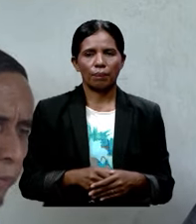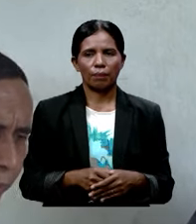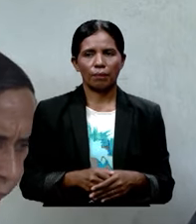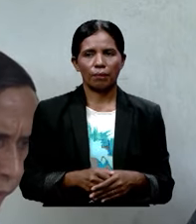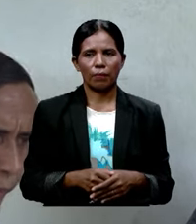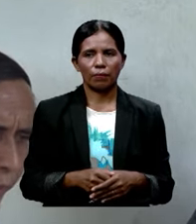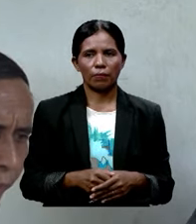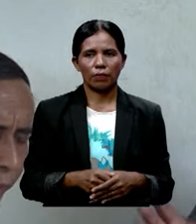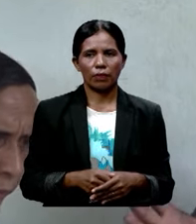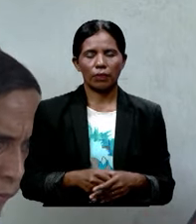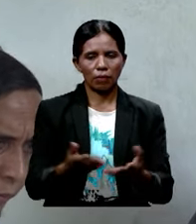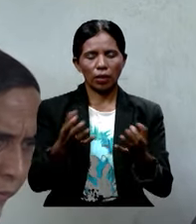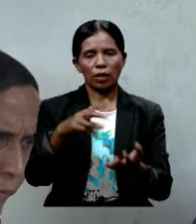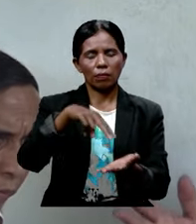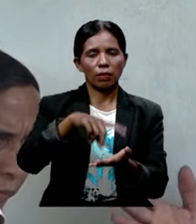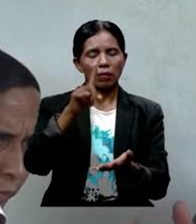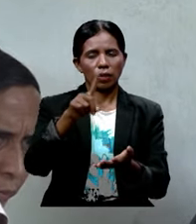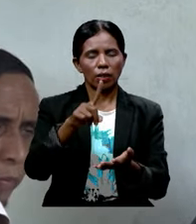Ne-a? N-a care cam dignesc că la cui?